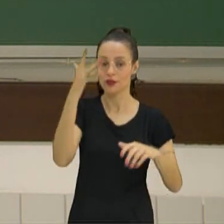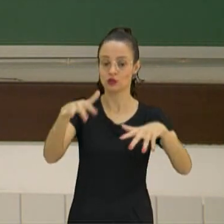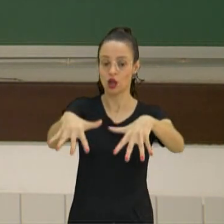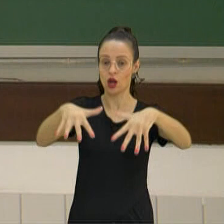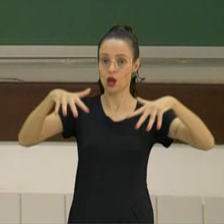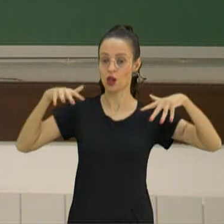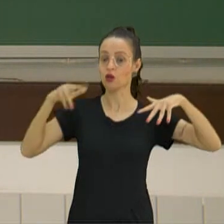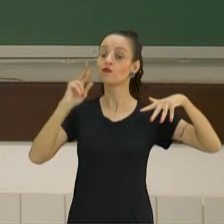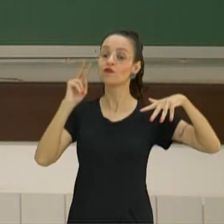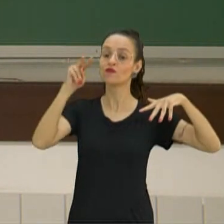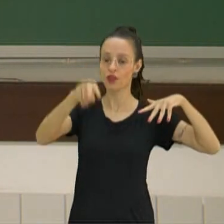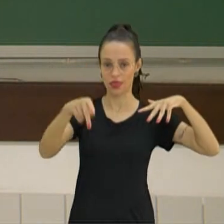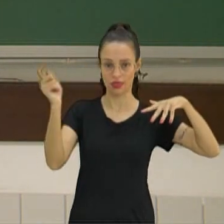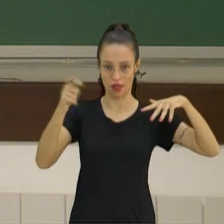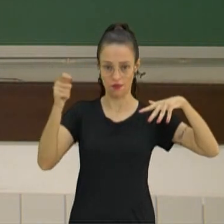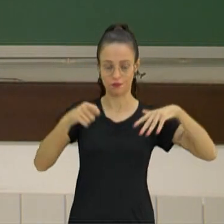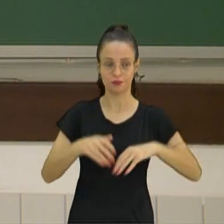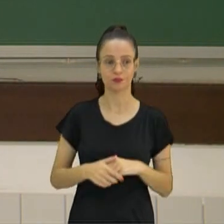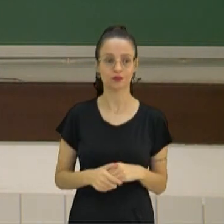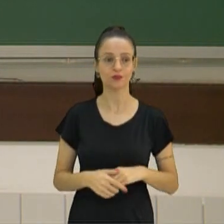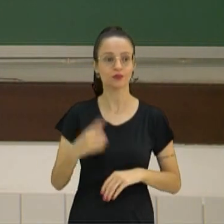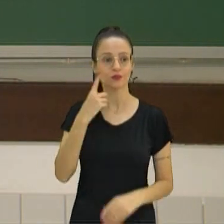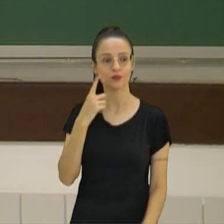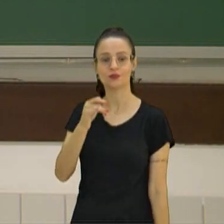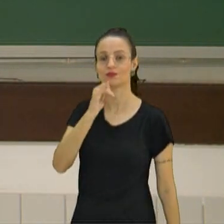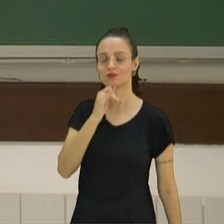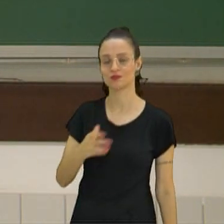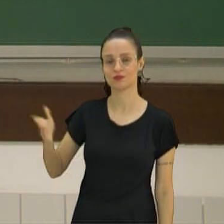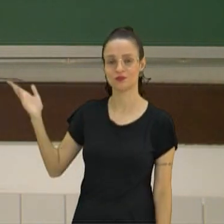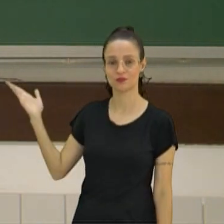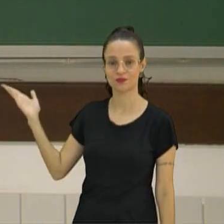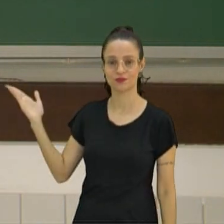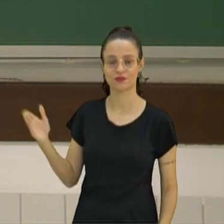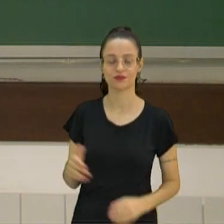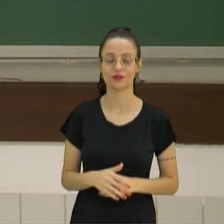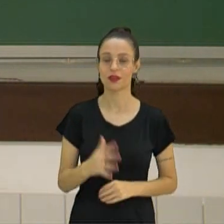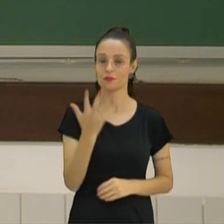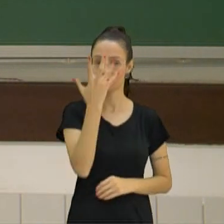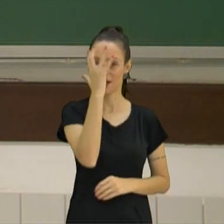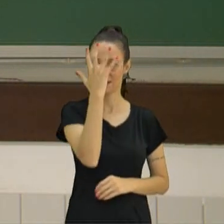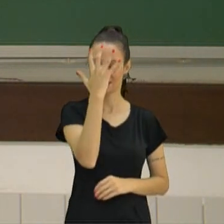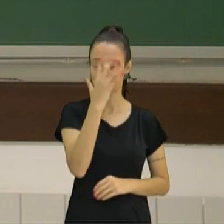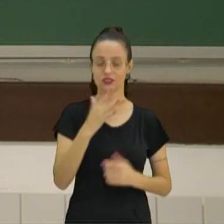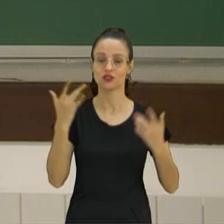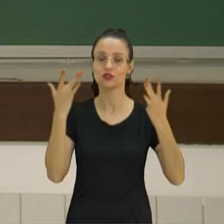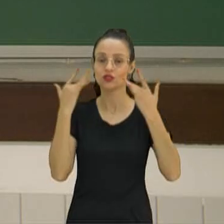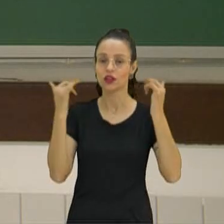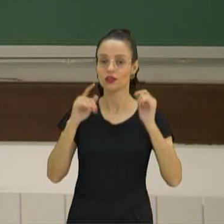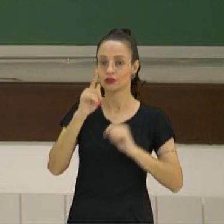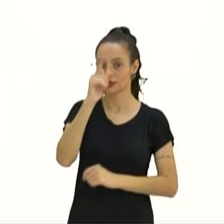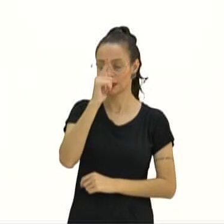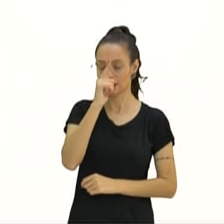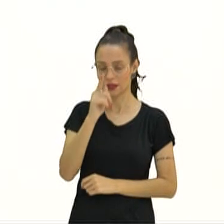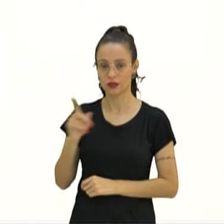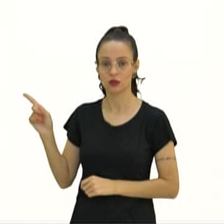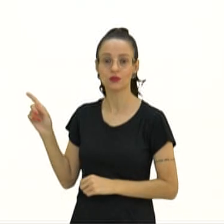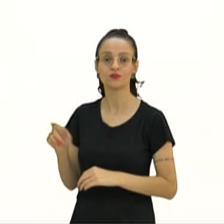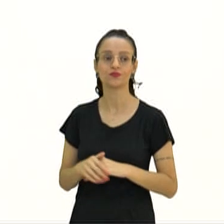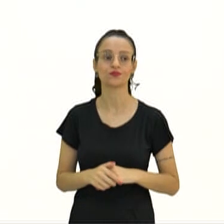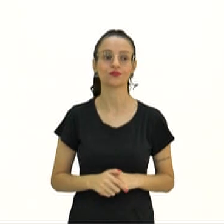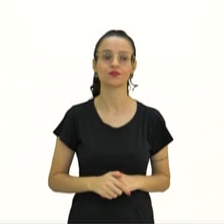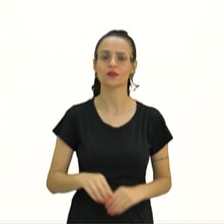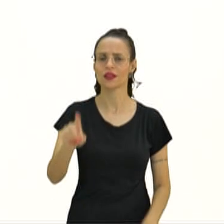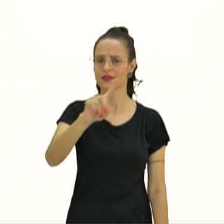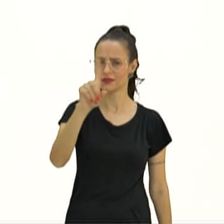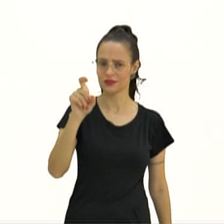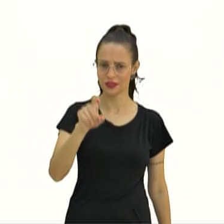mais longe. Olha ali os exemplos que a gente tem de máscaras de teatro grego, olha que interessante, né? Será